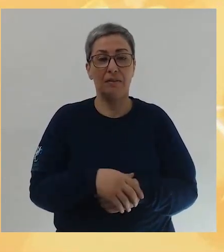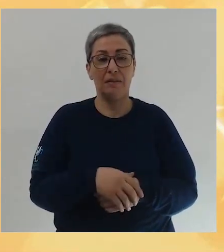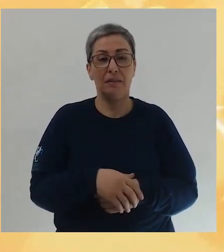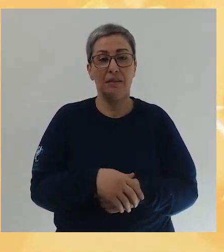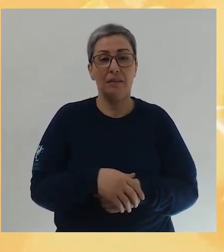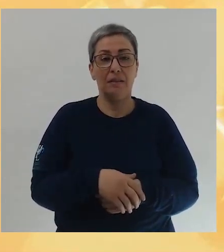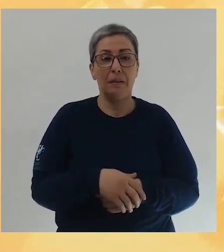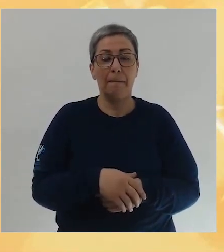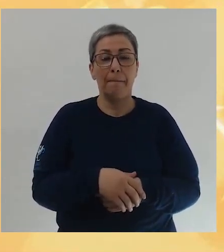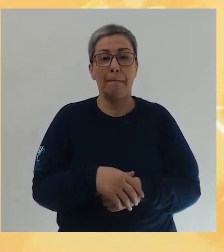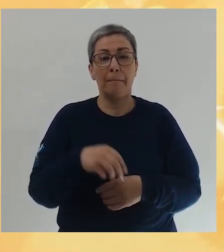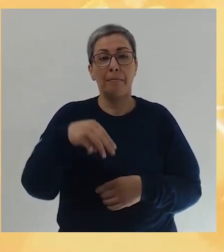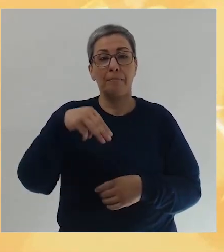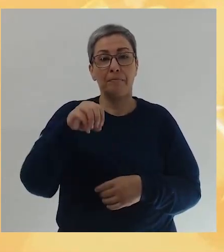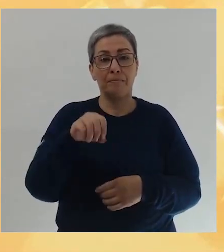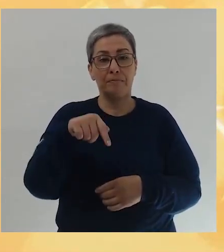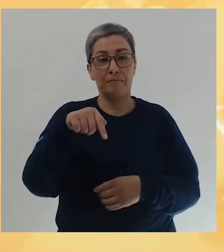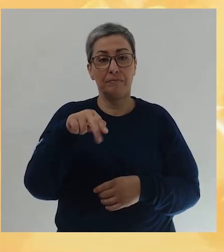Anhanguera,